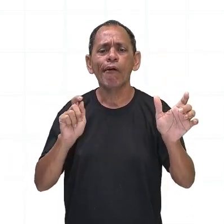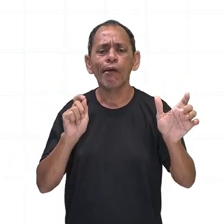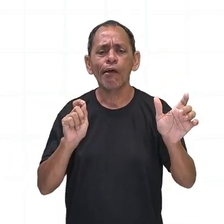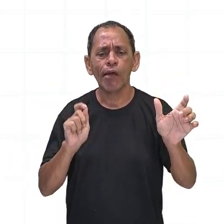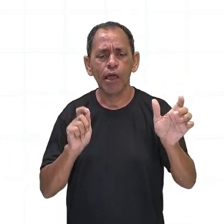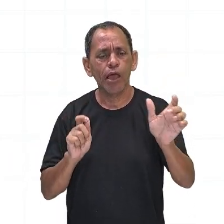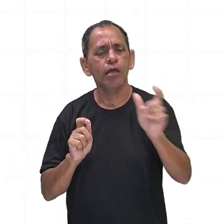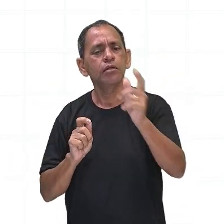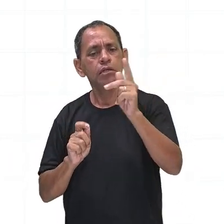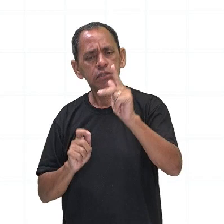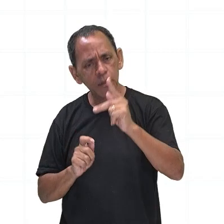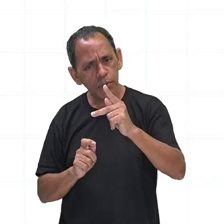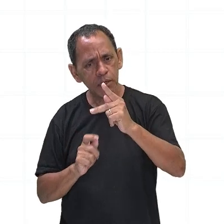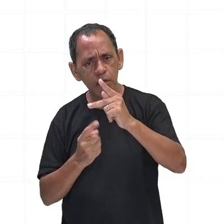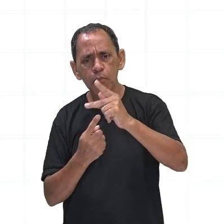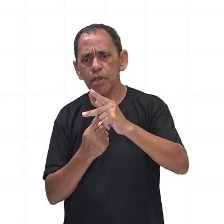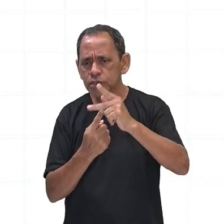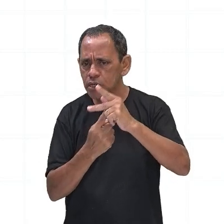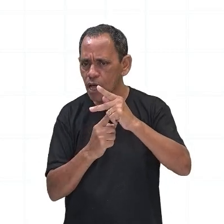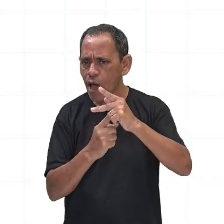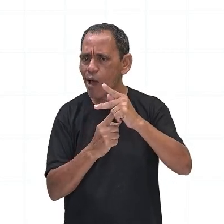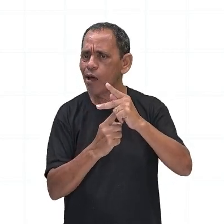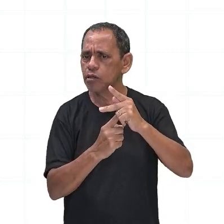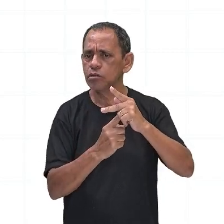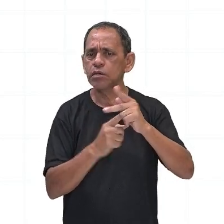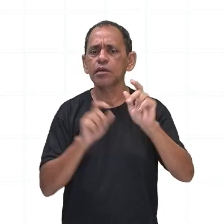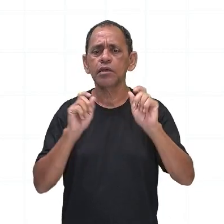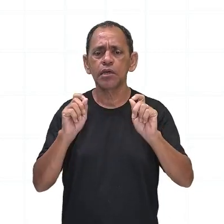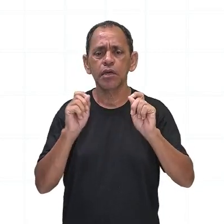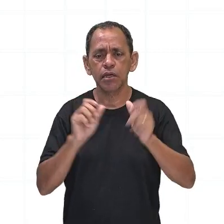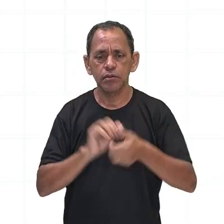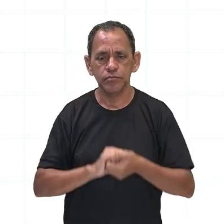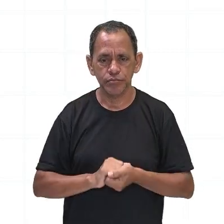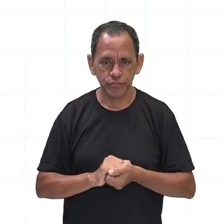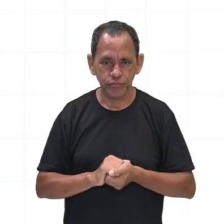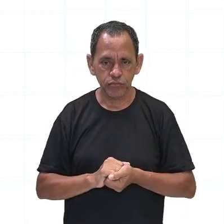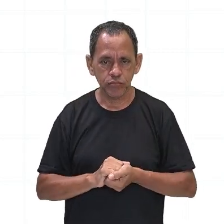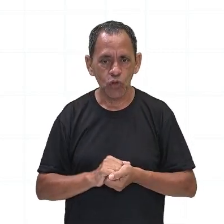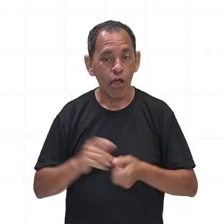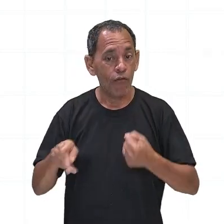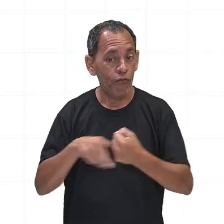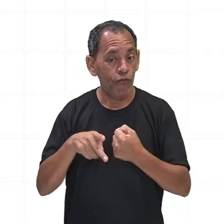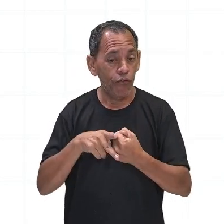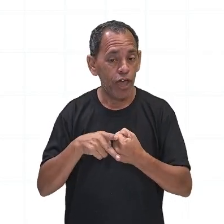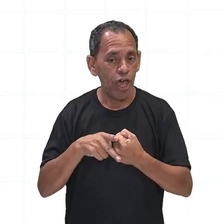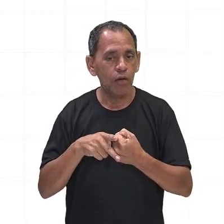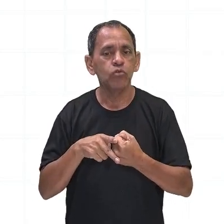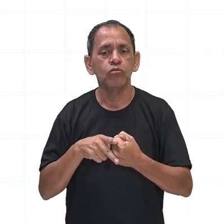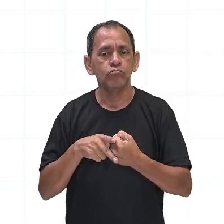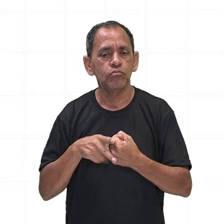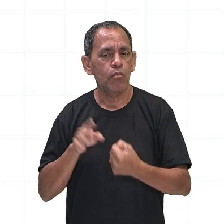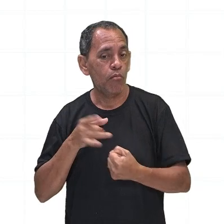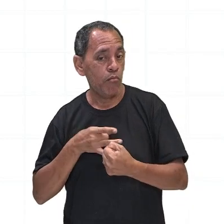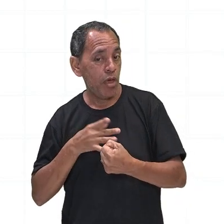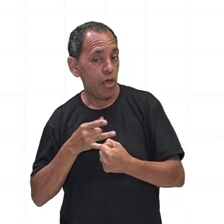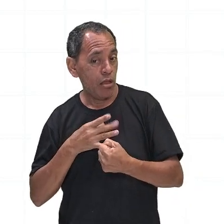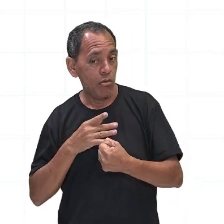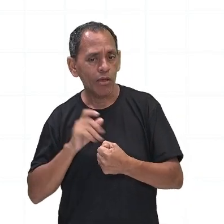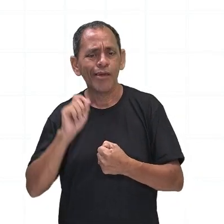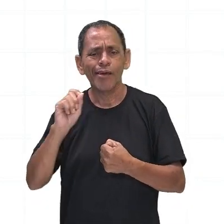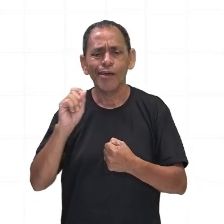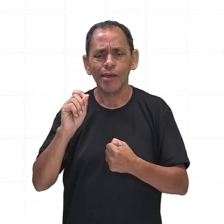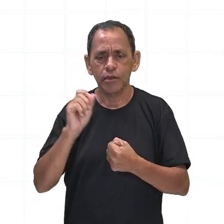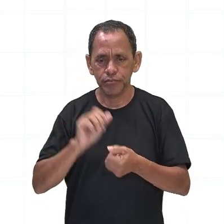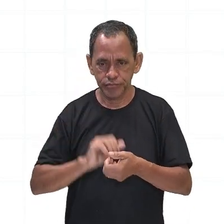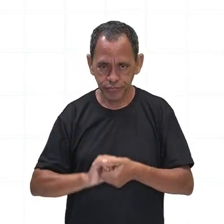sujeito? Analisa o verbo. Então, verifica. Quem é o verbo? Temem. Quem teme? Ou que seja, quem teme? Né?